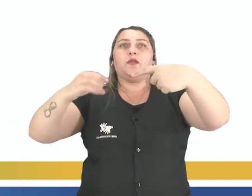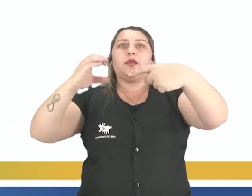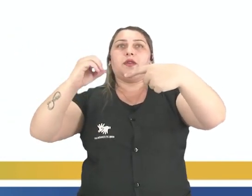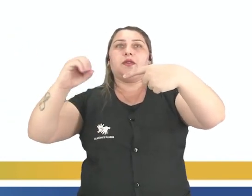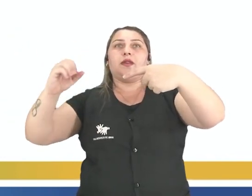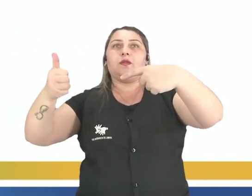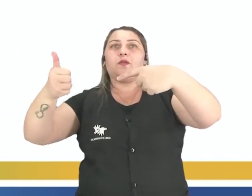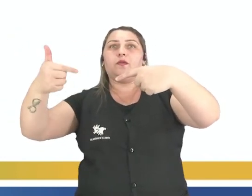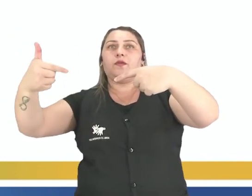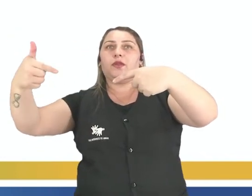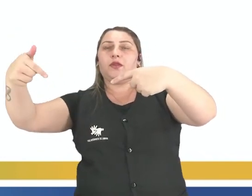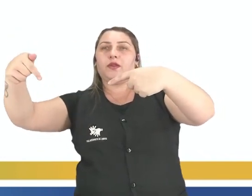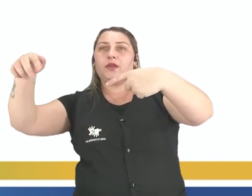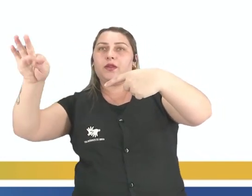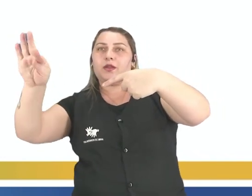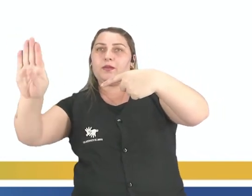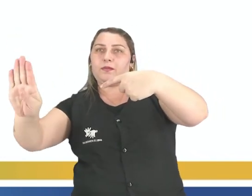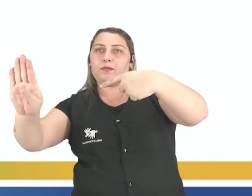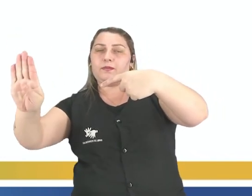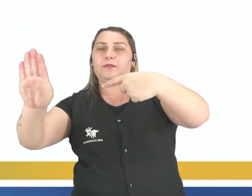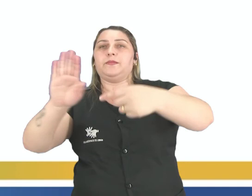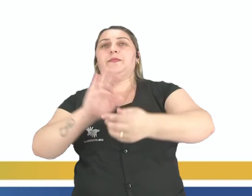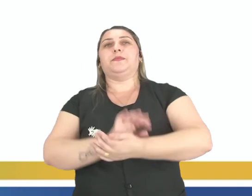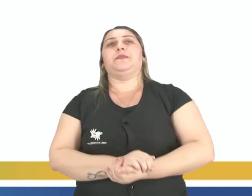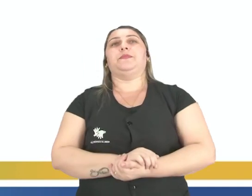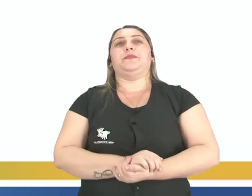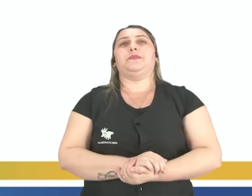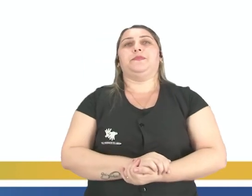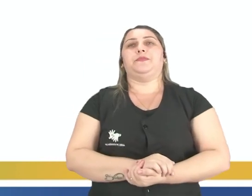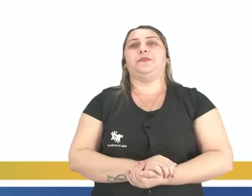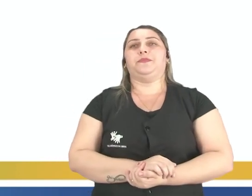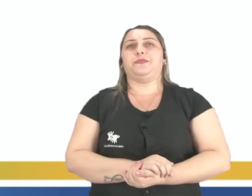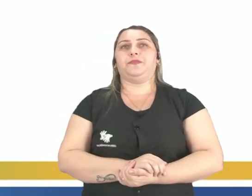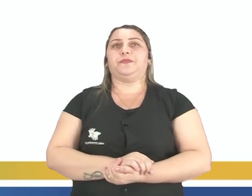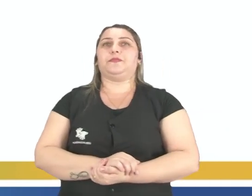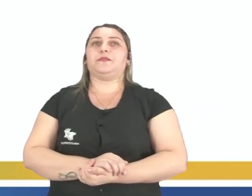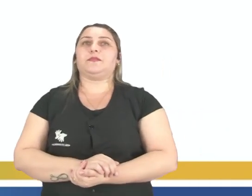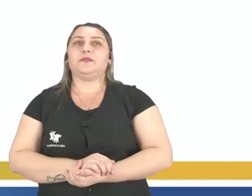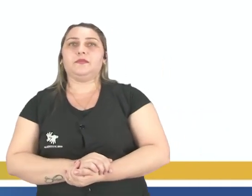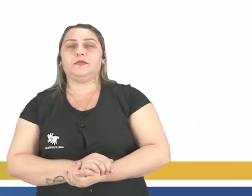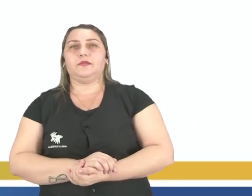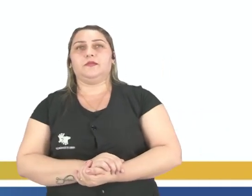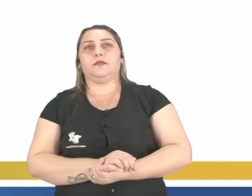o resultado da divisão 1,3 por 1024. Portanto,